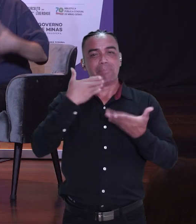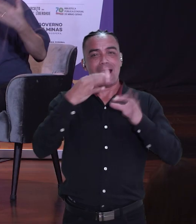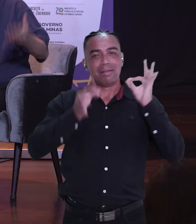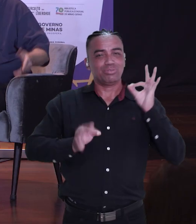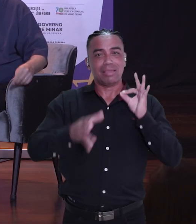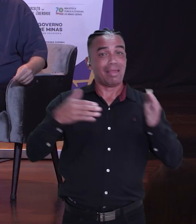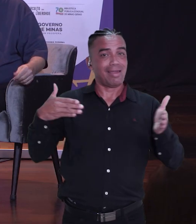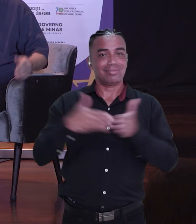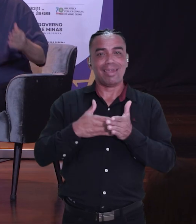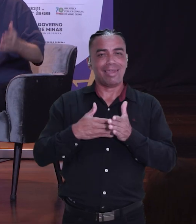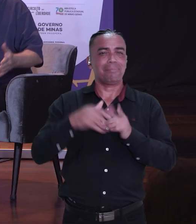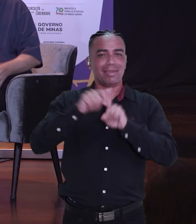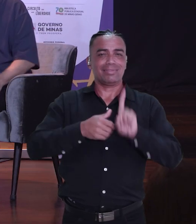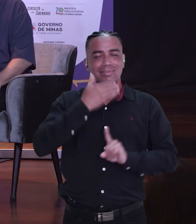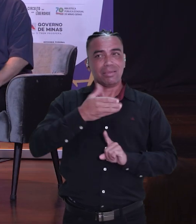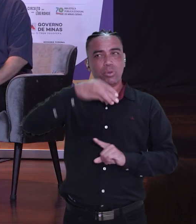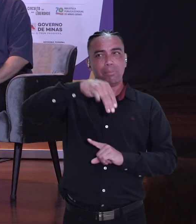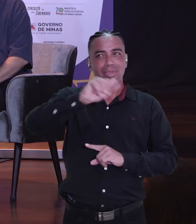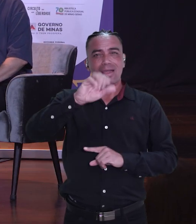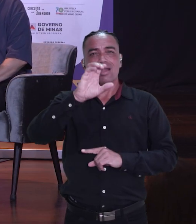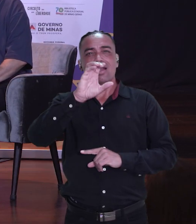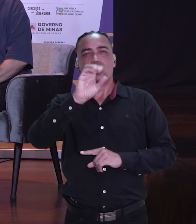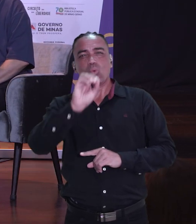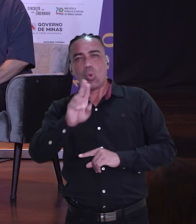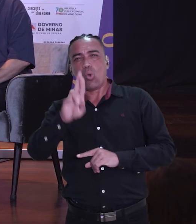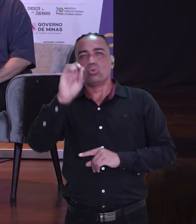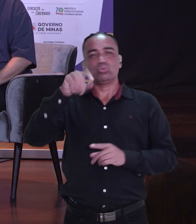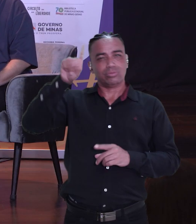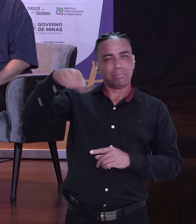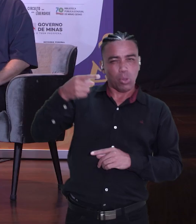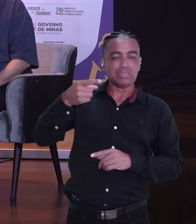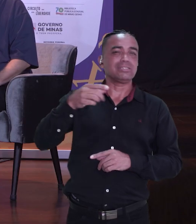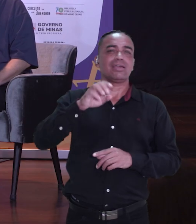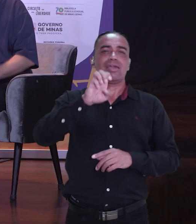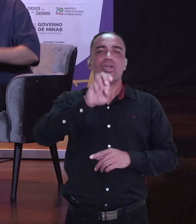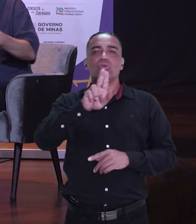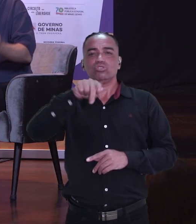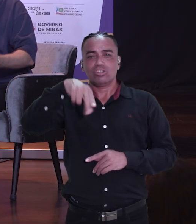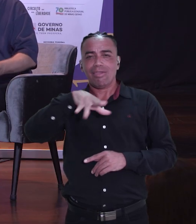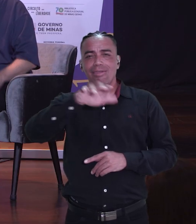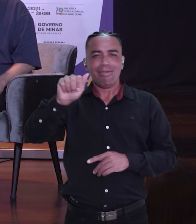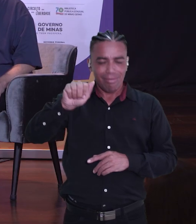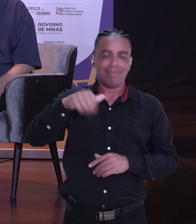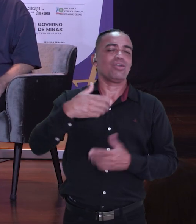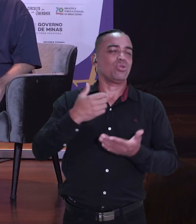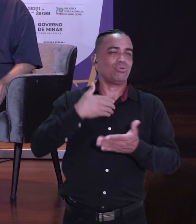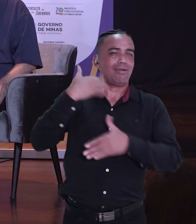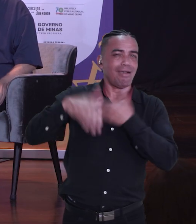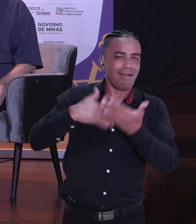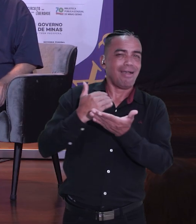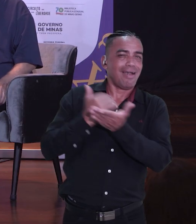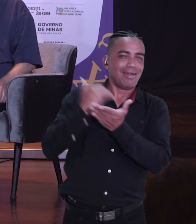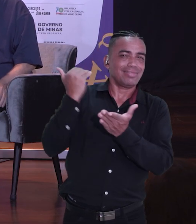do ano, a gente tem várias atrações, segunda-feira tem o Mia Couto, terça-feira tem aqui o Eugênio Butti, daremos sequência até o final do ano